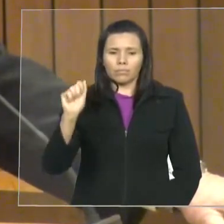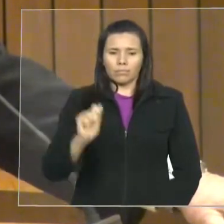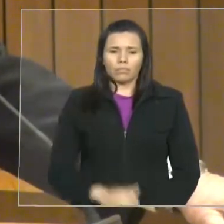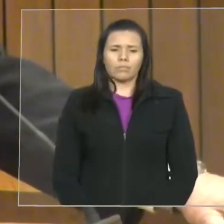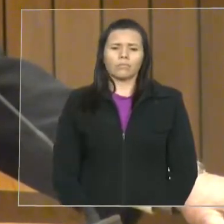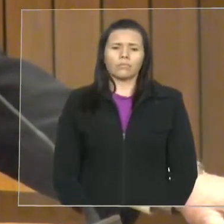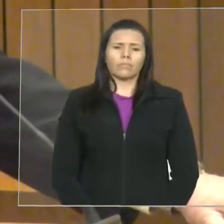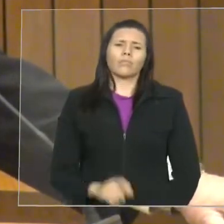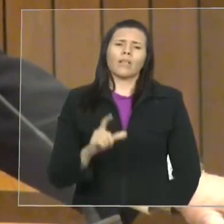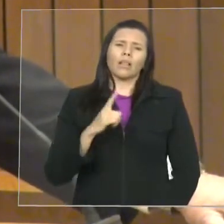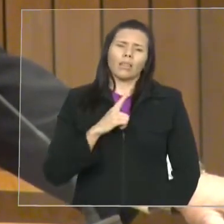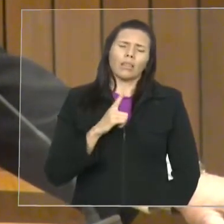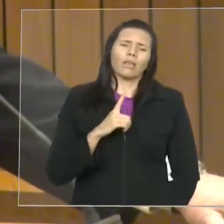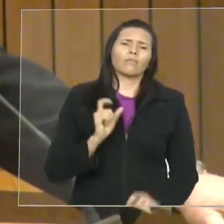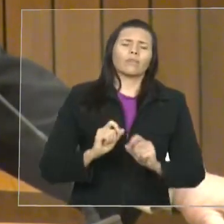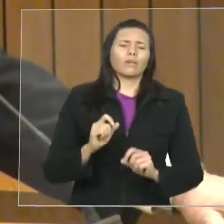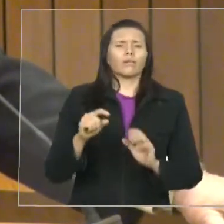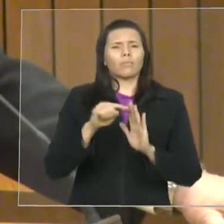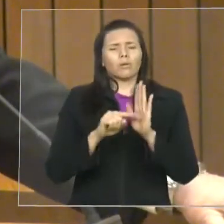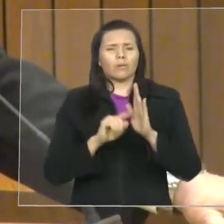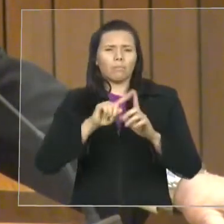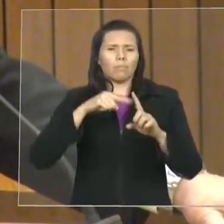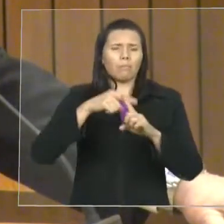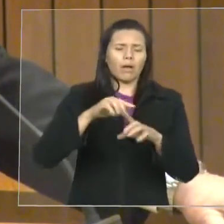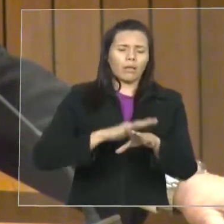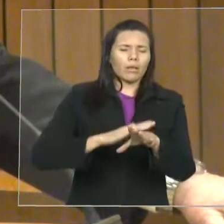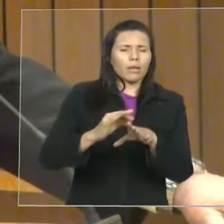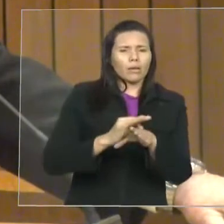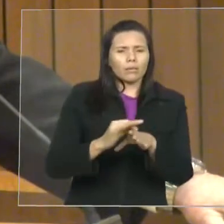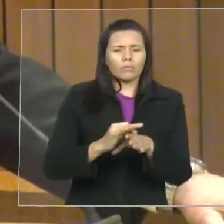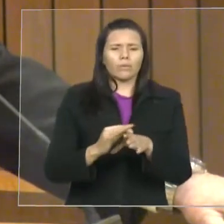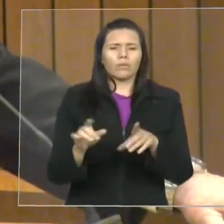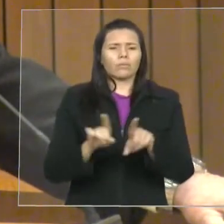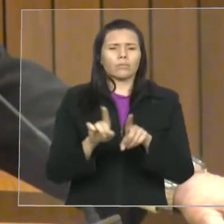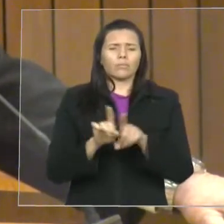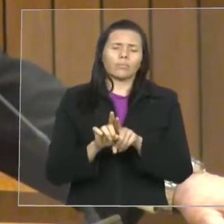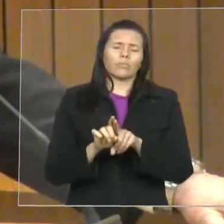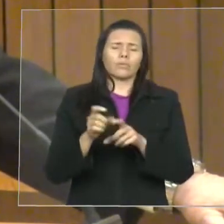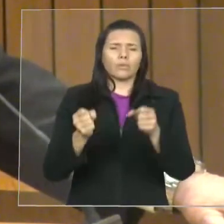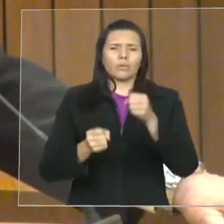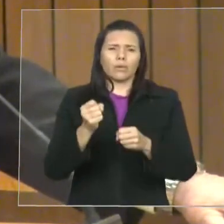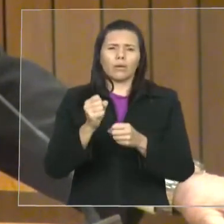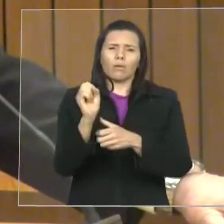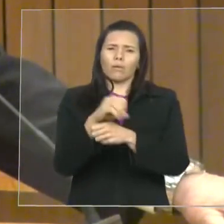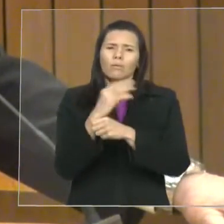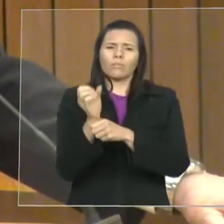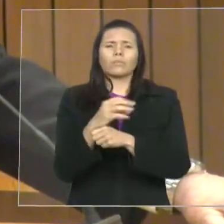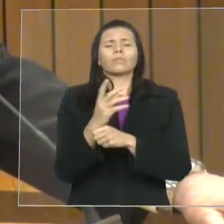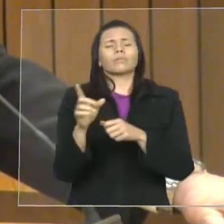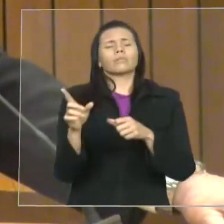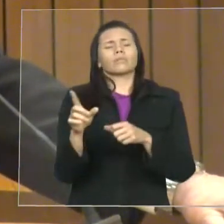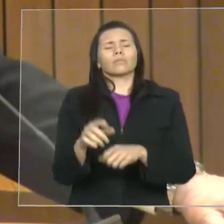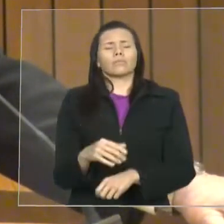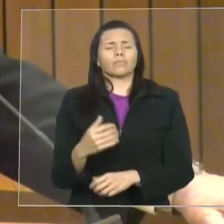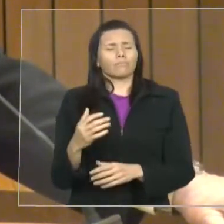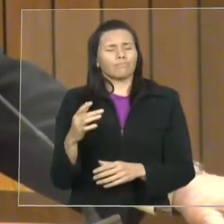motoniveladora ambulância a ajuda para a saúde enfim